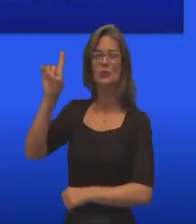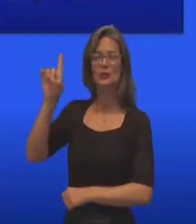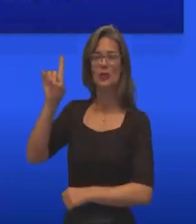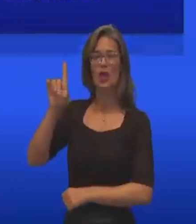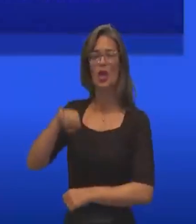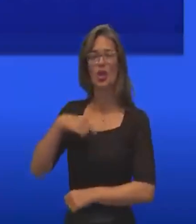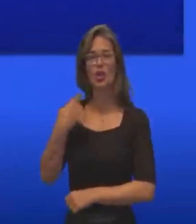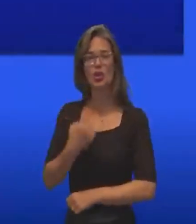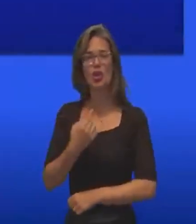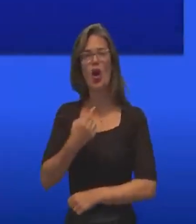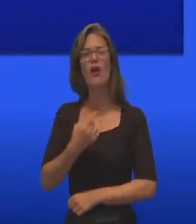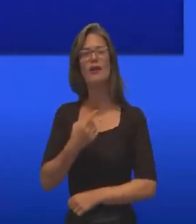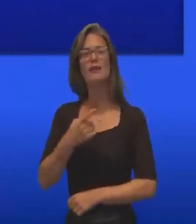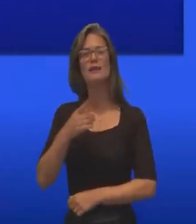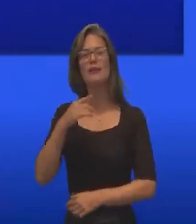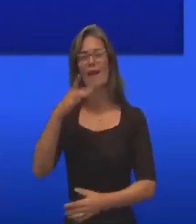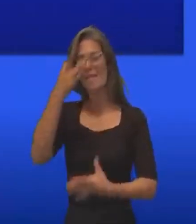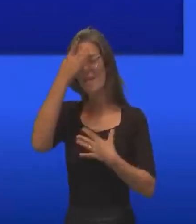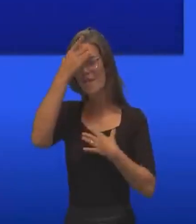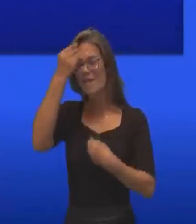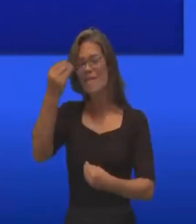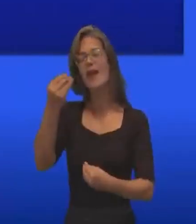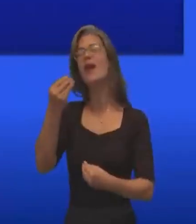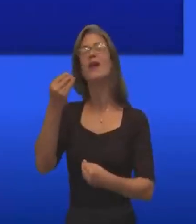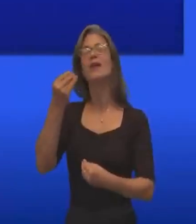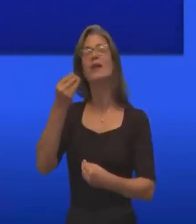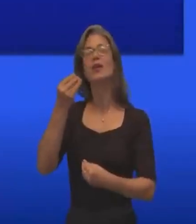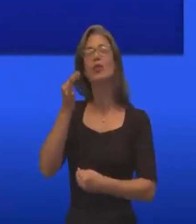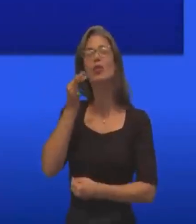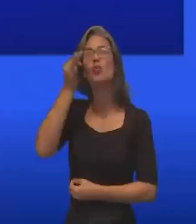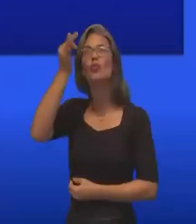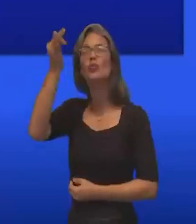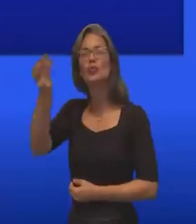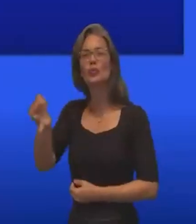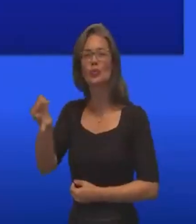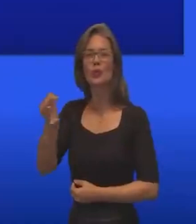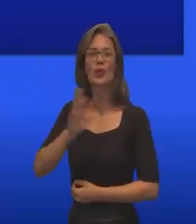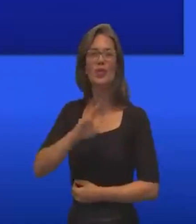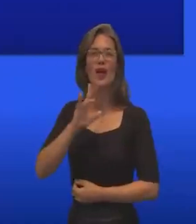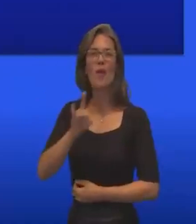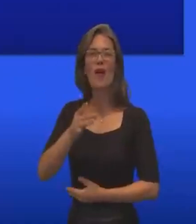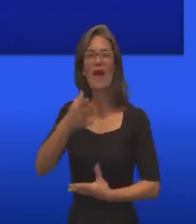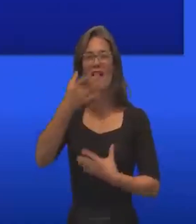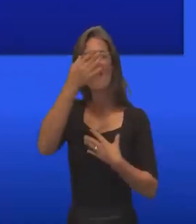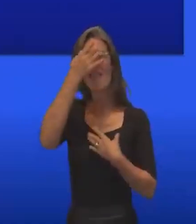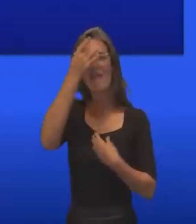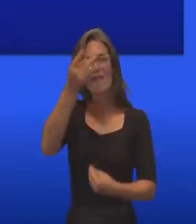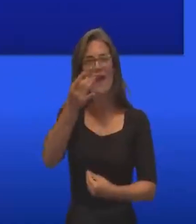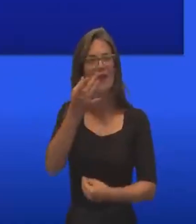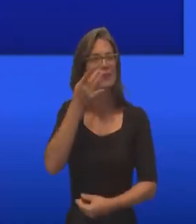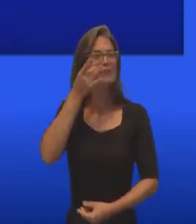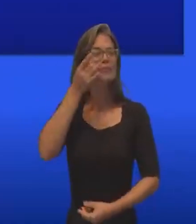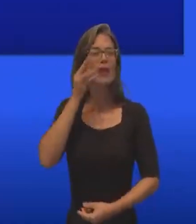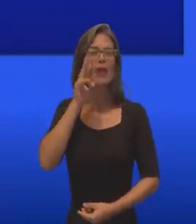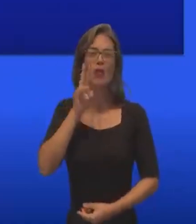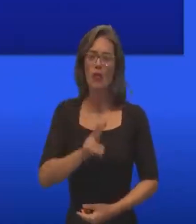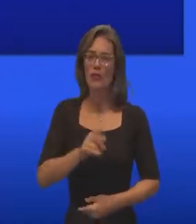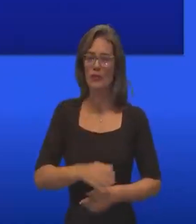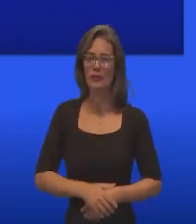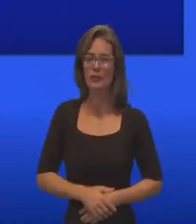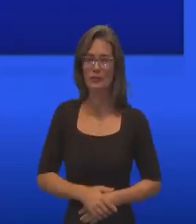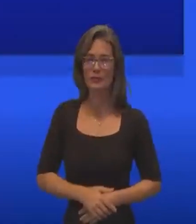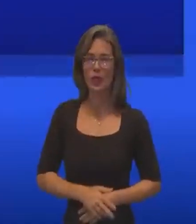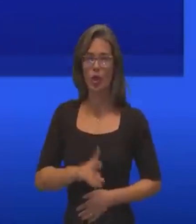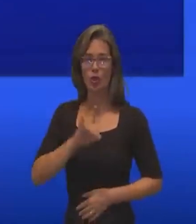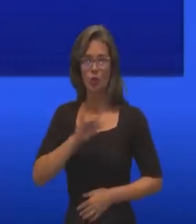vista. Temos bom ânimo, mas desejamos antes estar ausentes deste corpo, para estarmos presentes com o